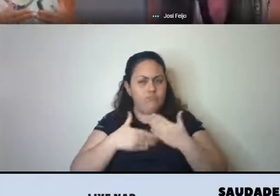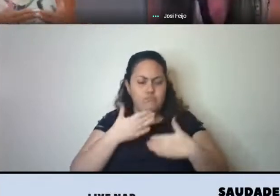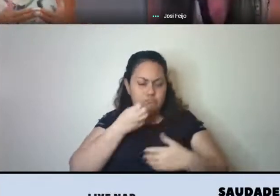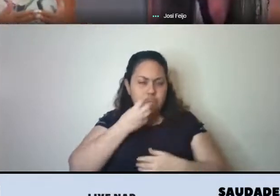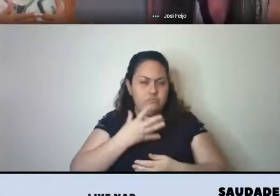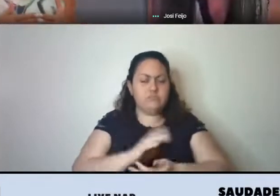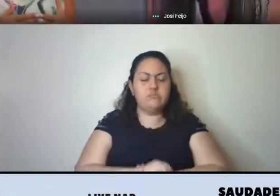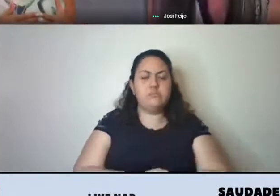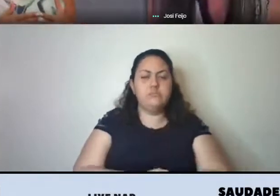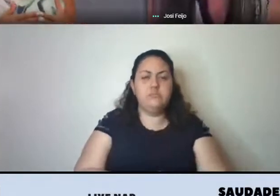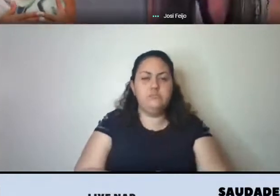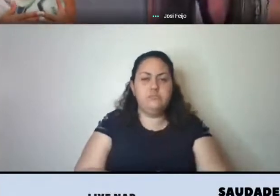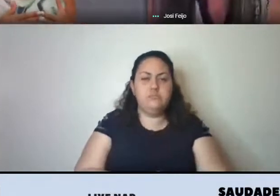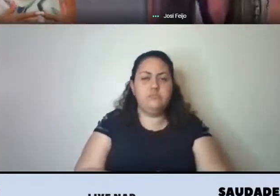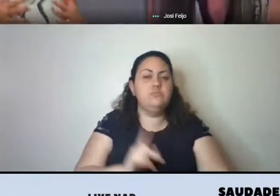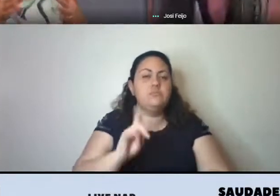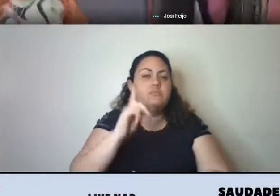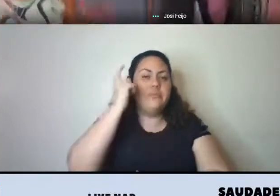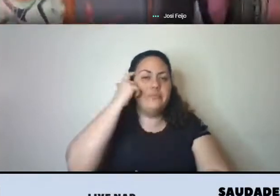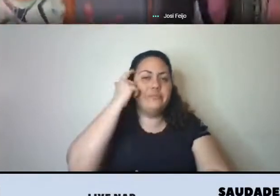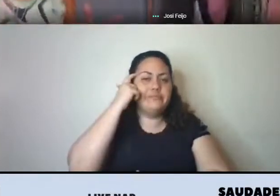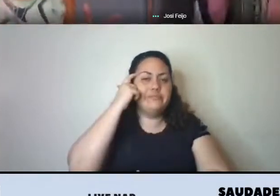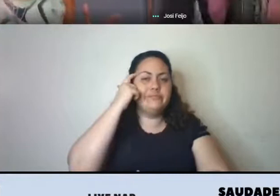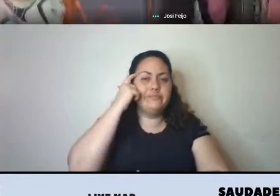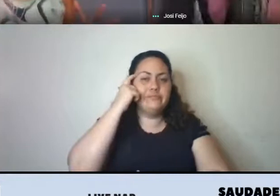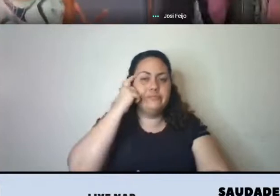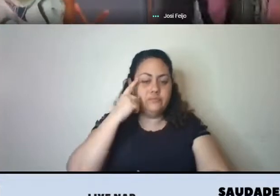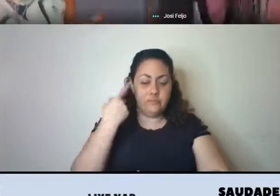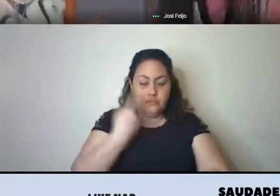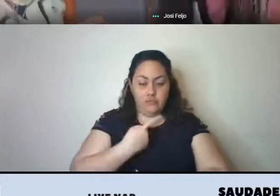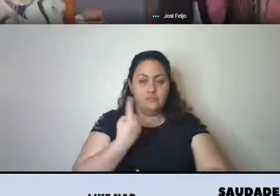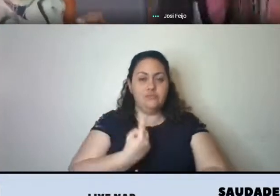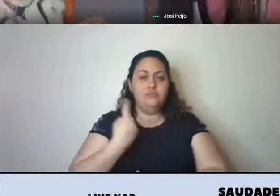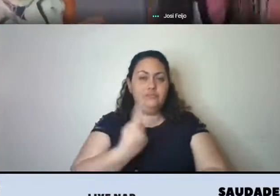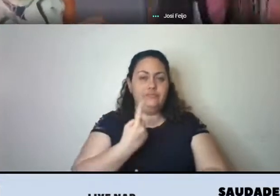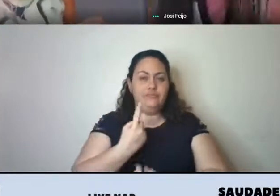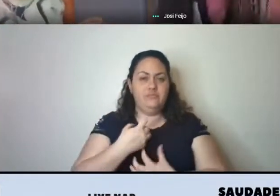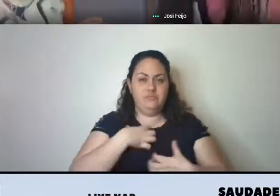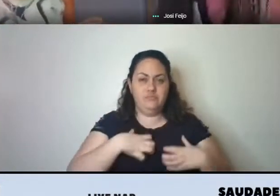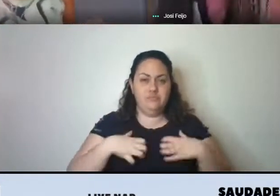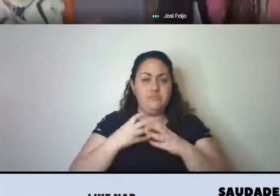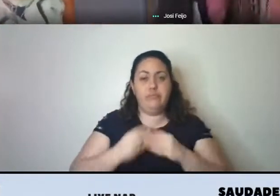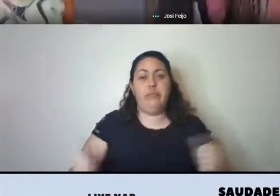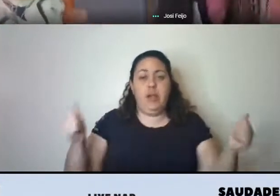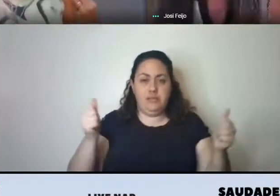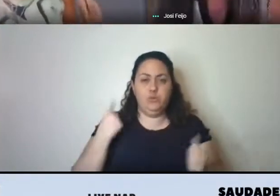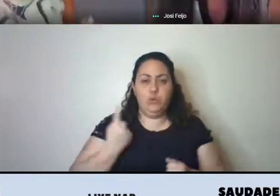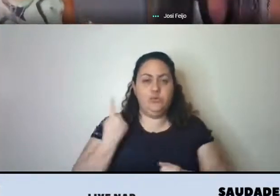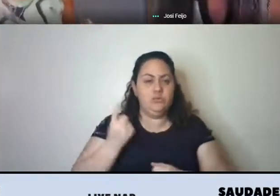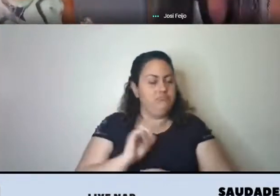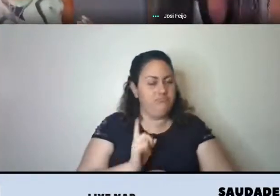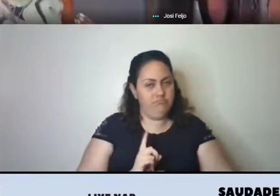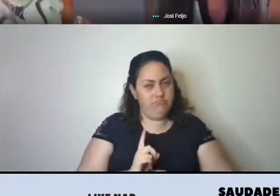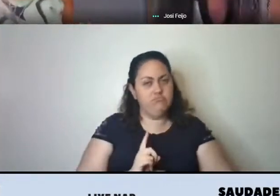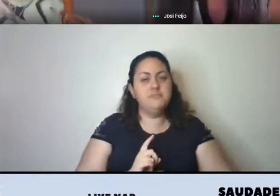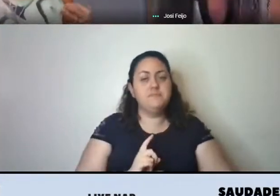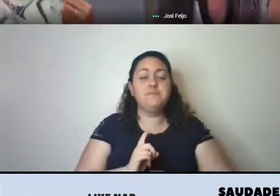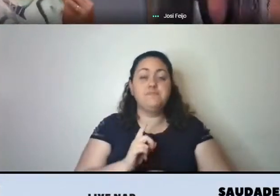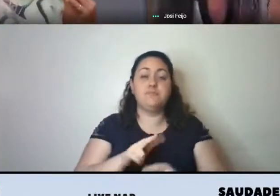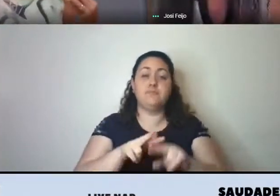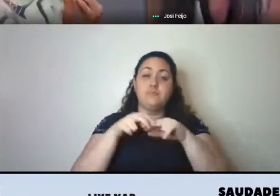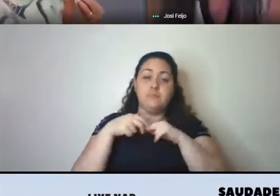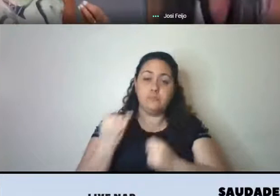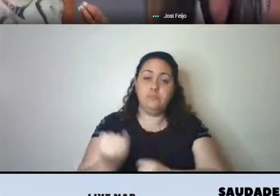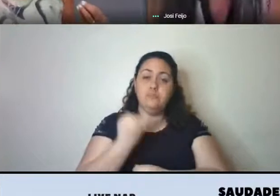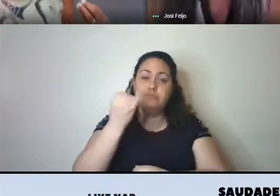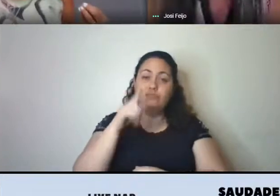é na ideia de que isso vai se resolver por si só, né? Mas, exatamente, e a importância de estarmos aqui, né? O